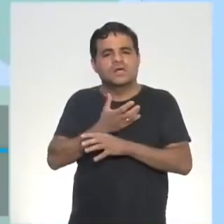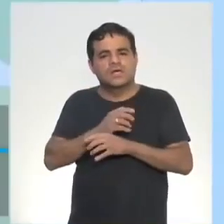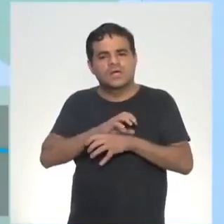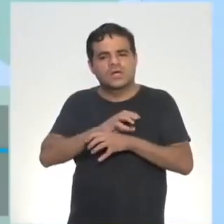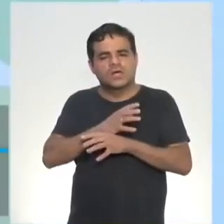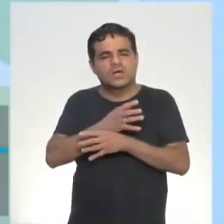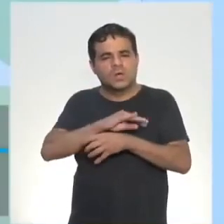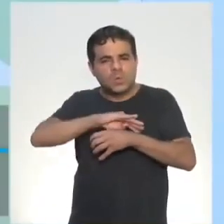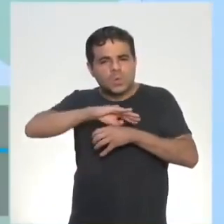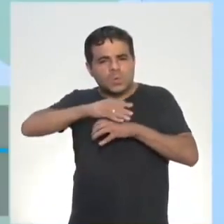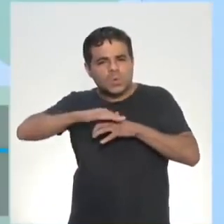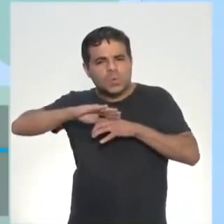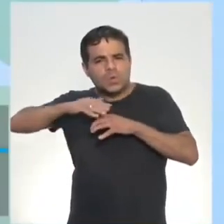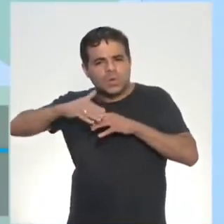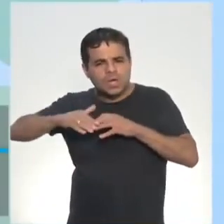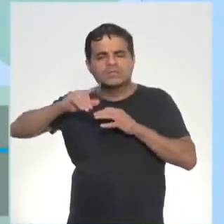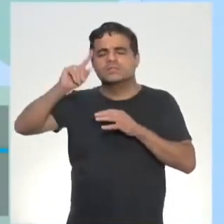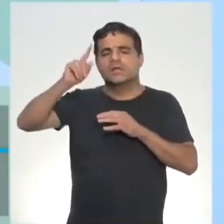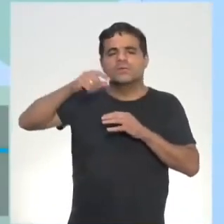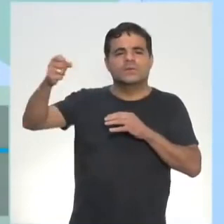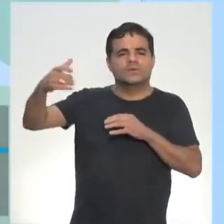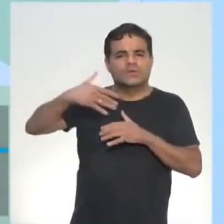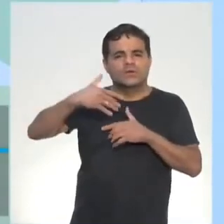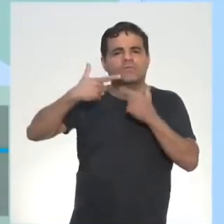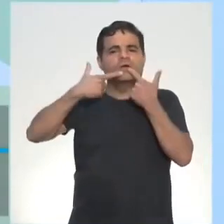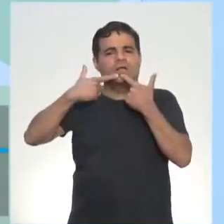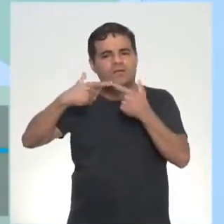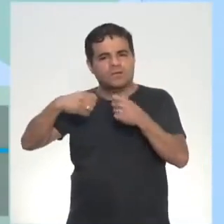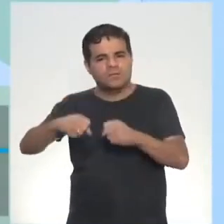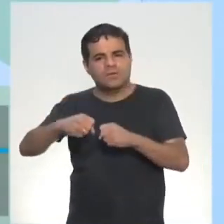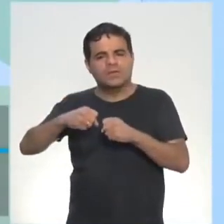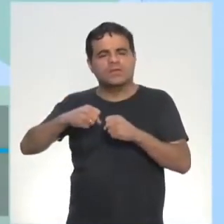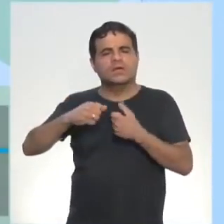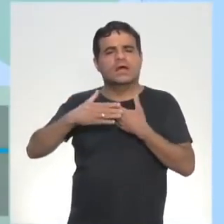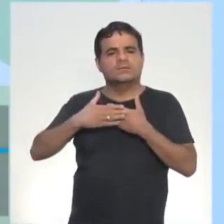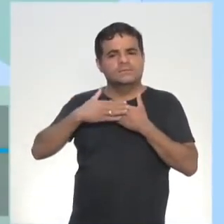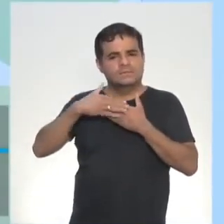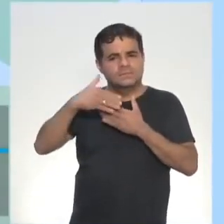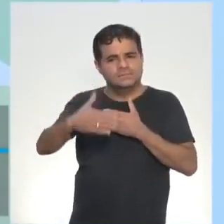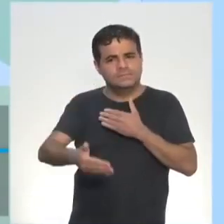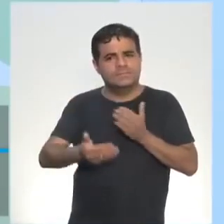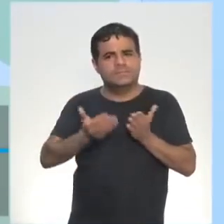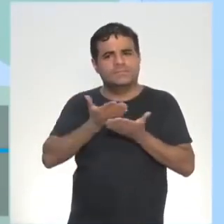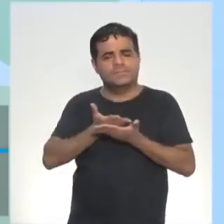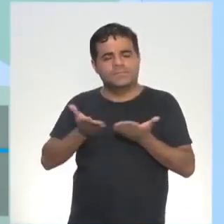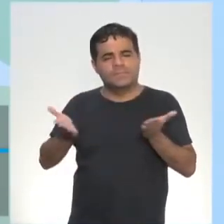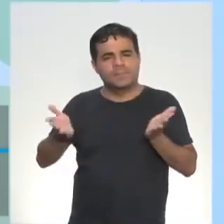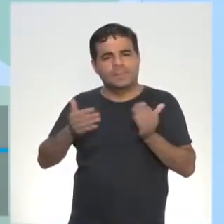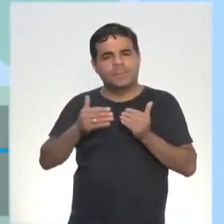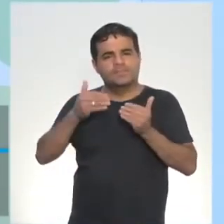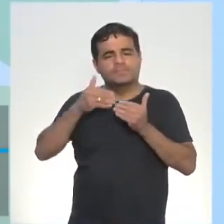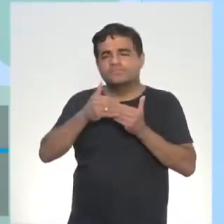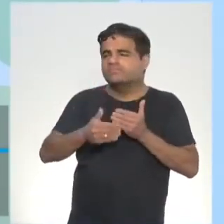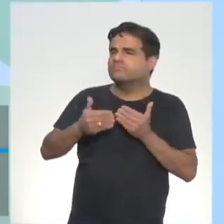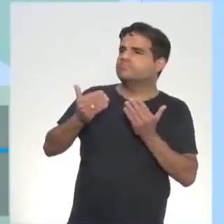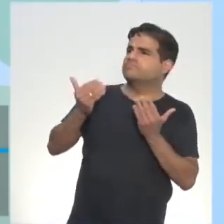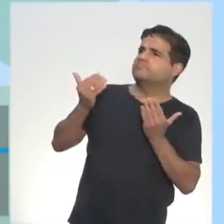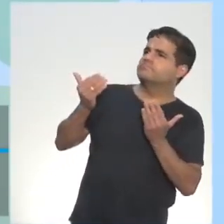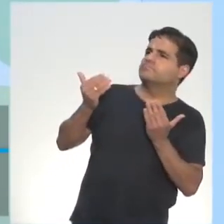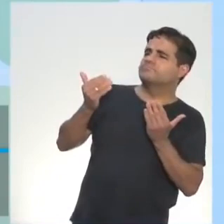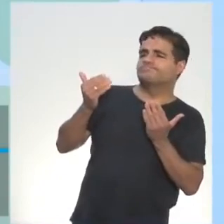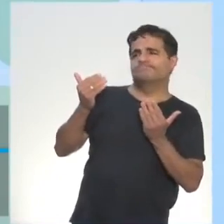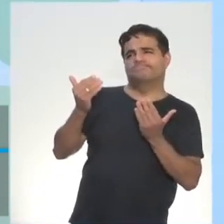né? Uma nova linguagem, né? Que estava desenvolvendo também na época. Exato. Que, por isso também que o pessoal ficou até um pouco